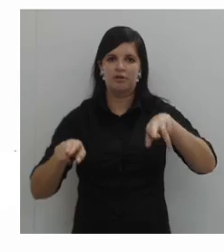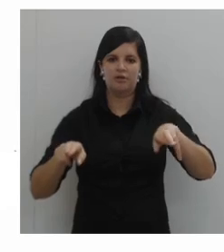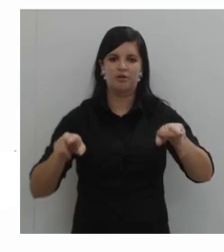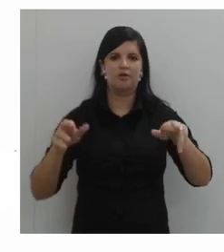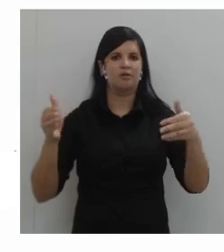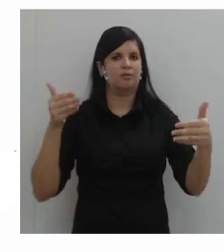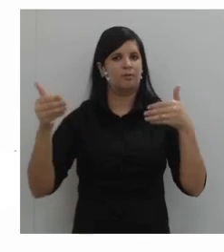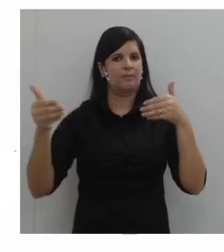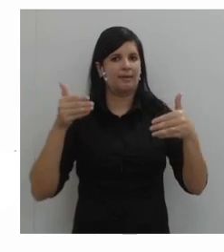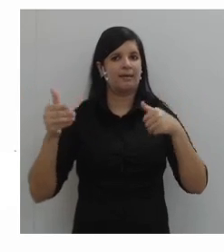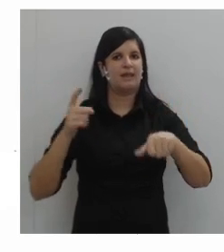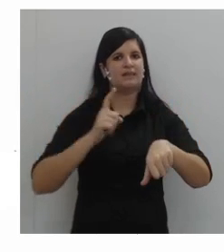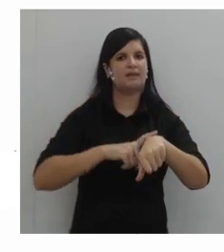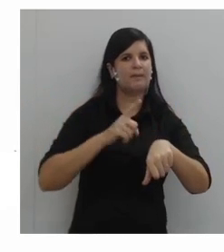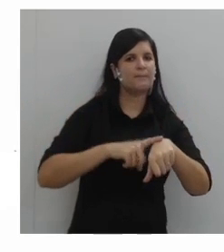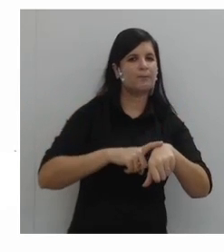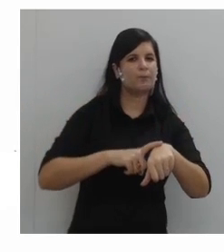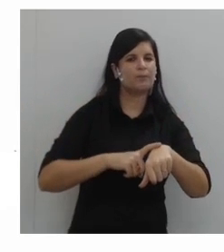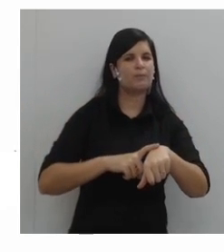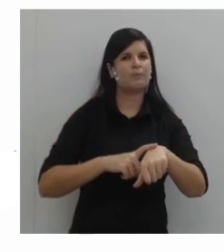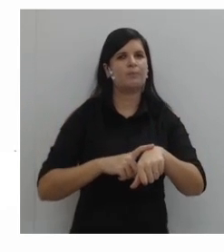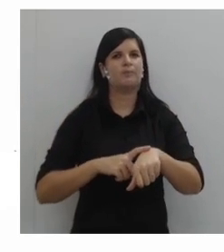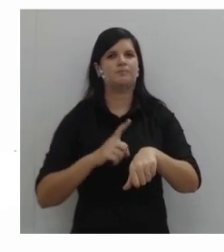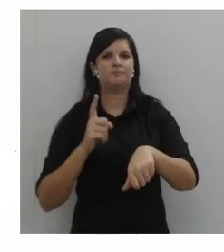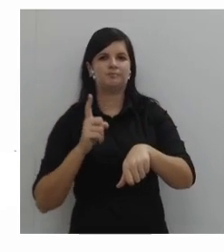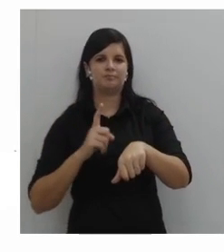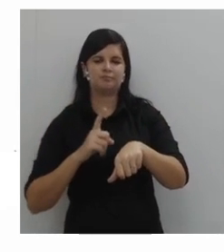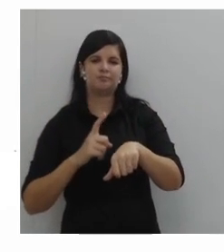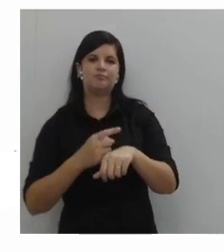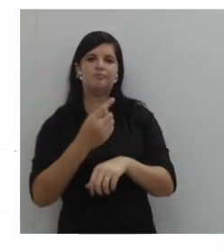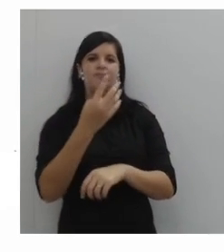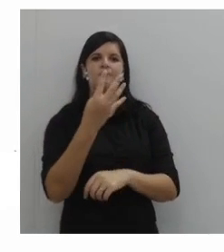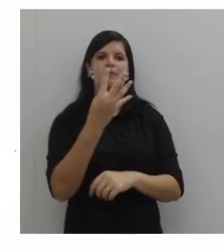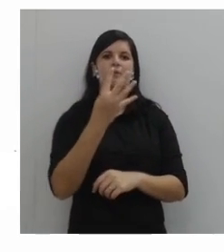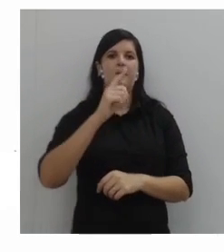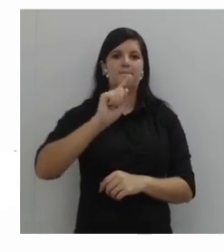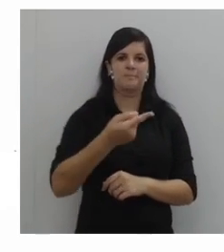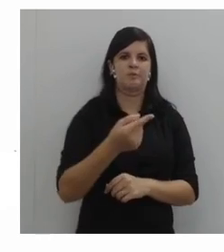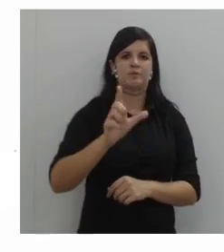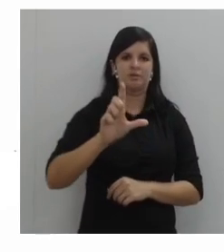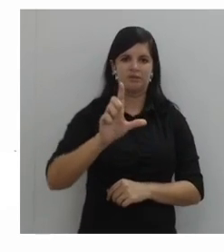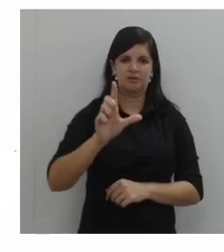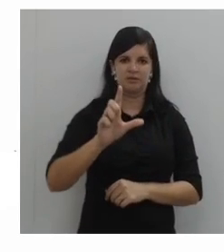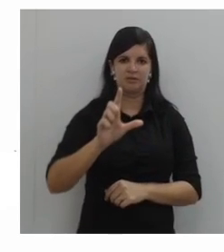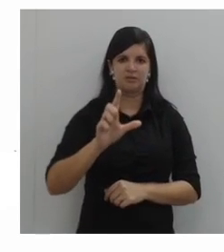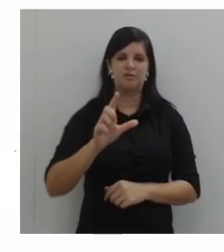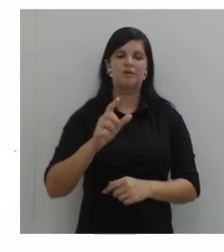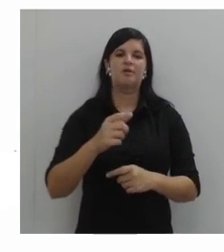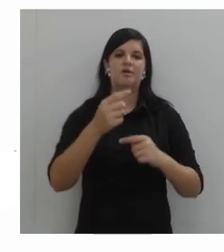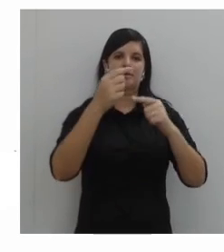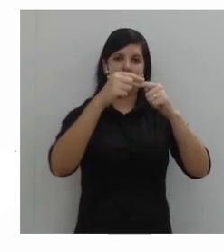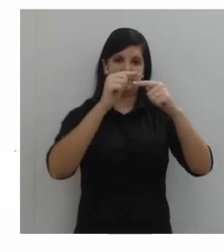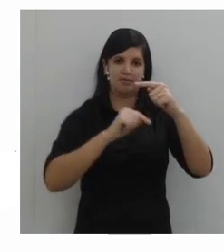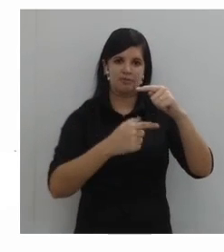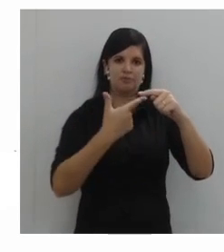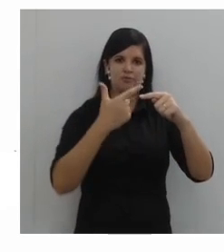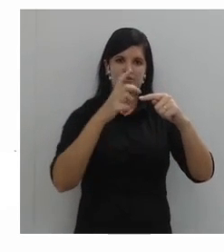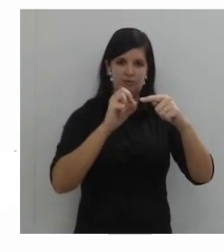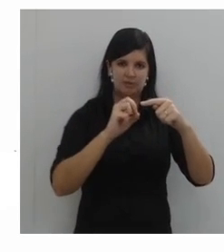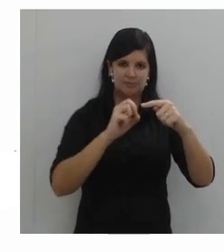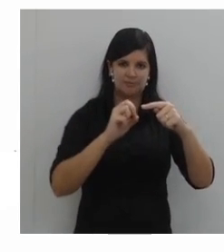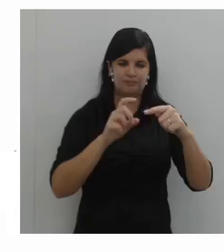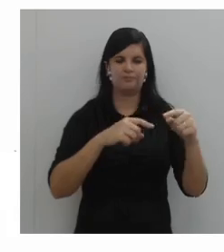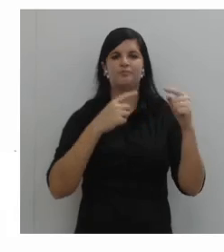Né? O tempo, 400, ou então você faz o seguinte, 4.000 litros está para 250, assim como o